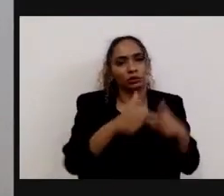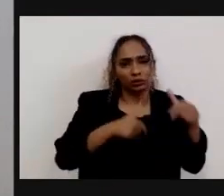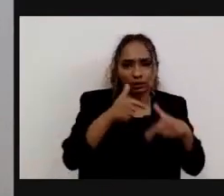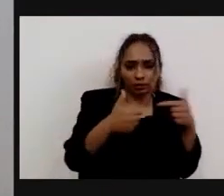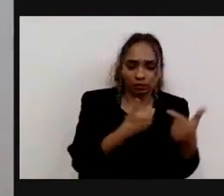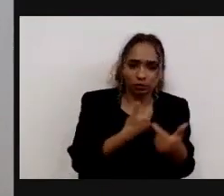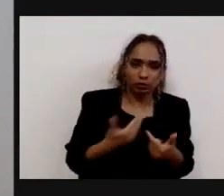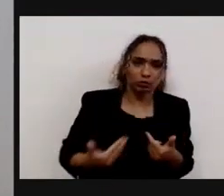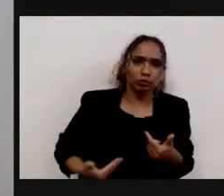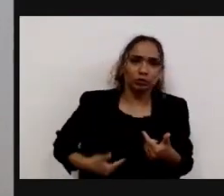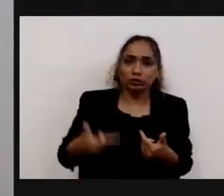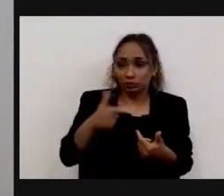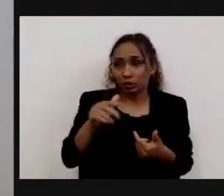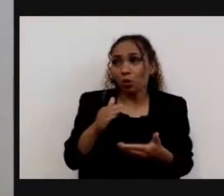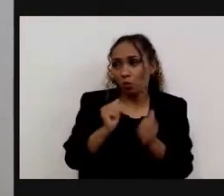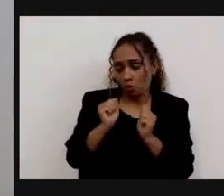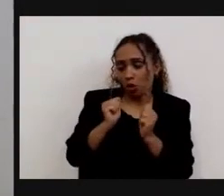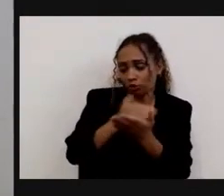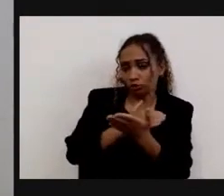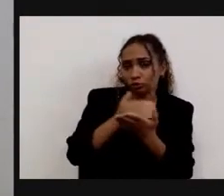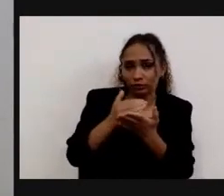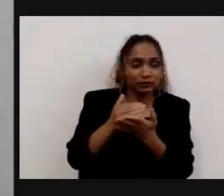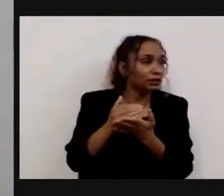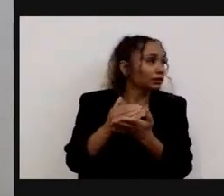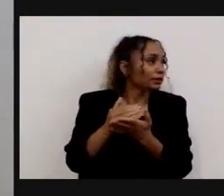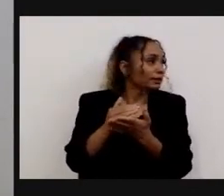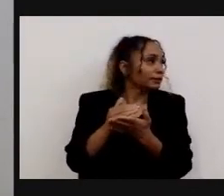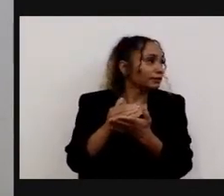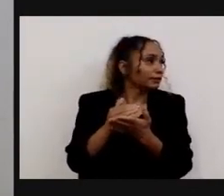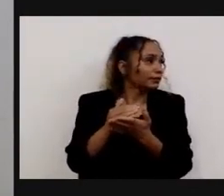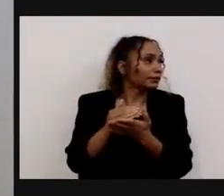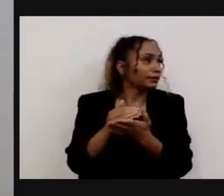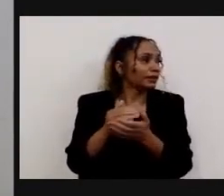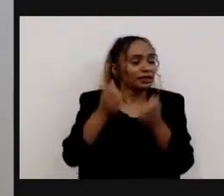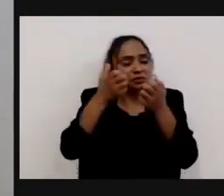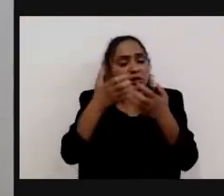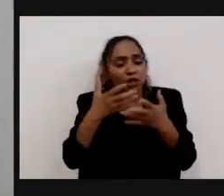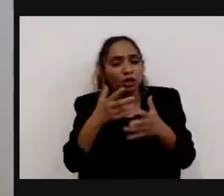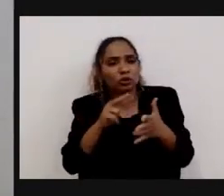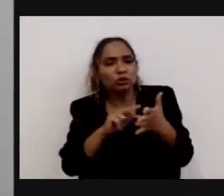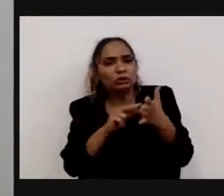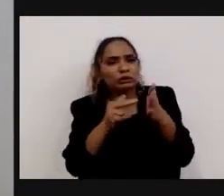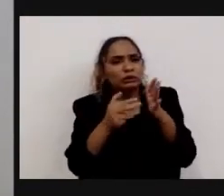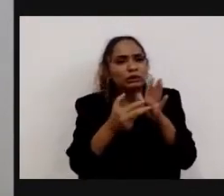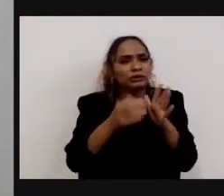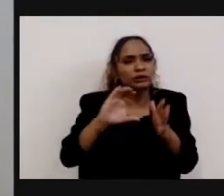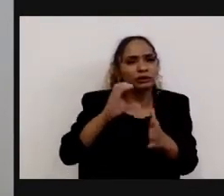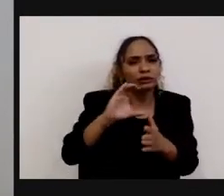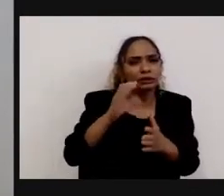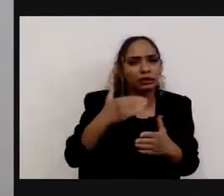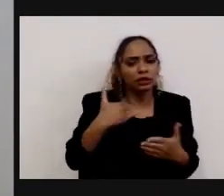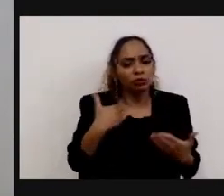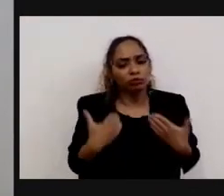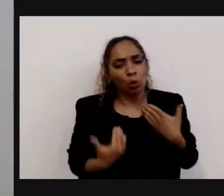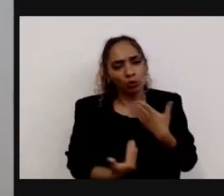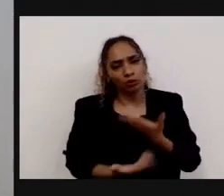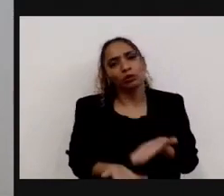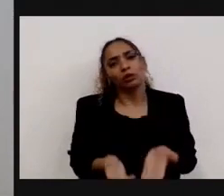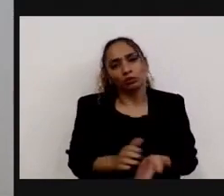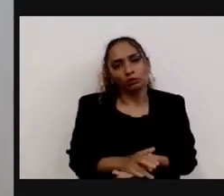depois ela você pode começar daqui a pouquinho mar explicando o que é Ciências comportamentais